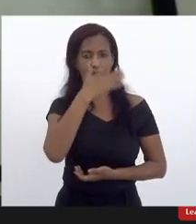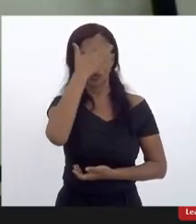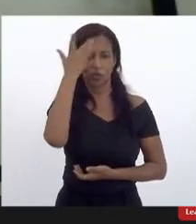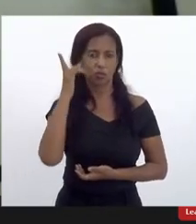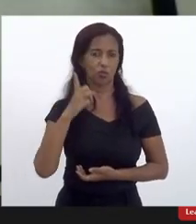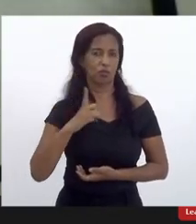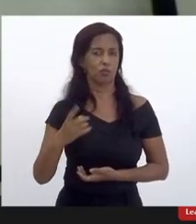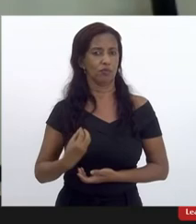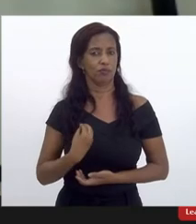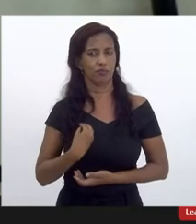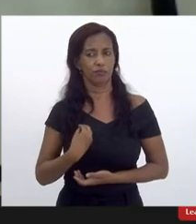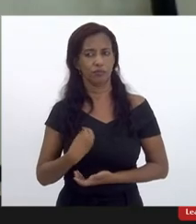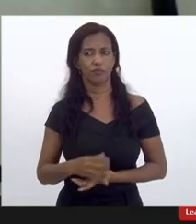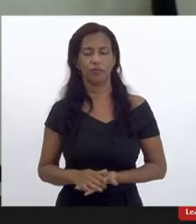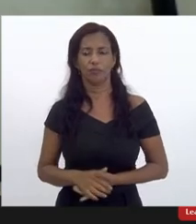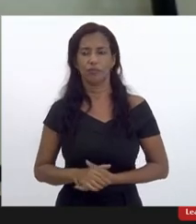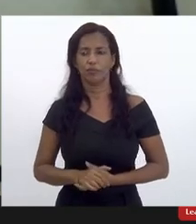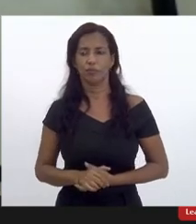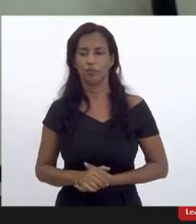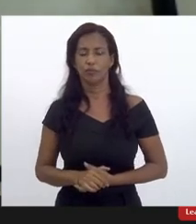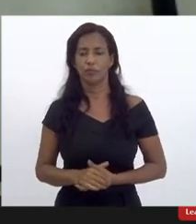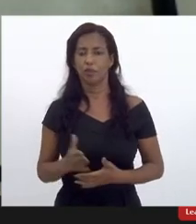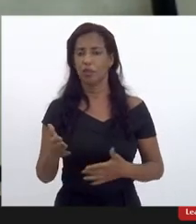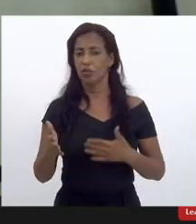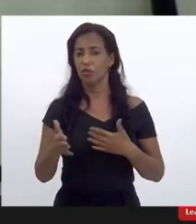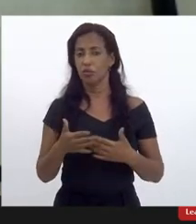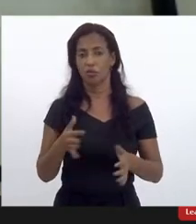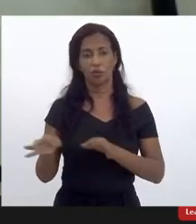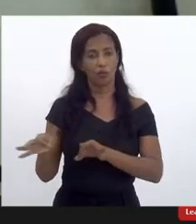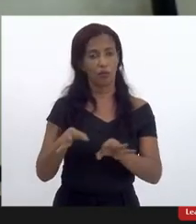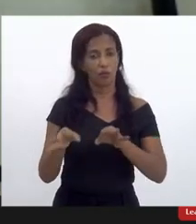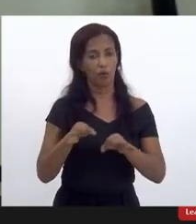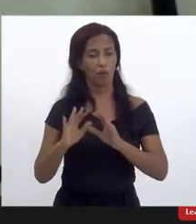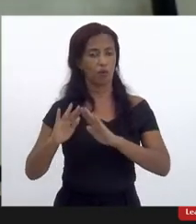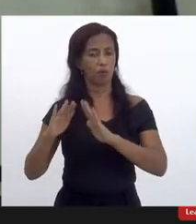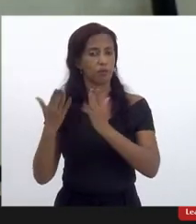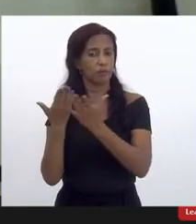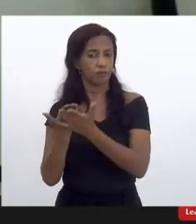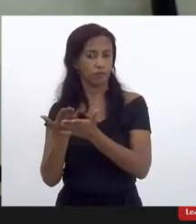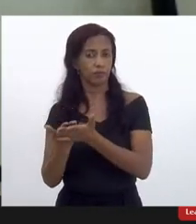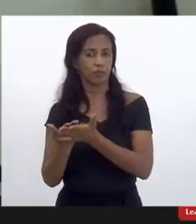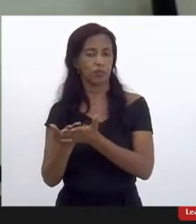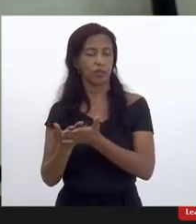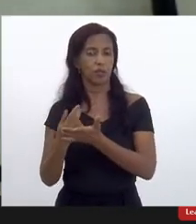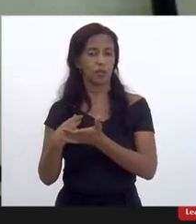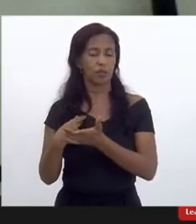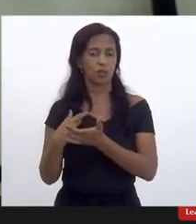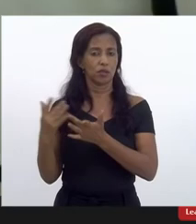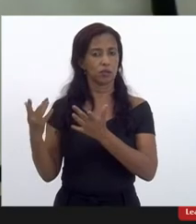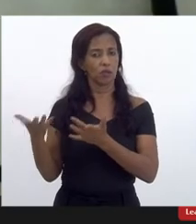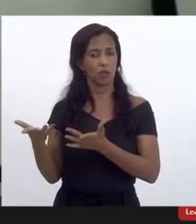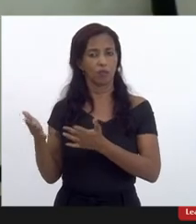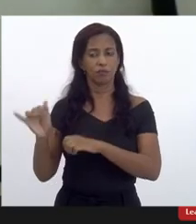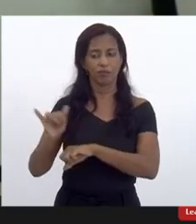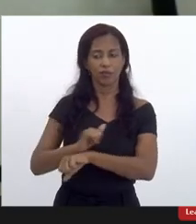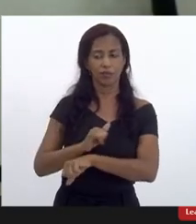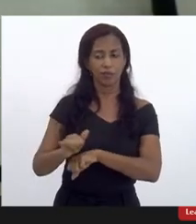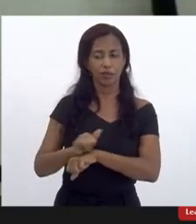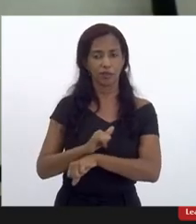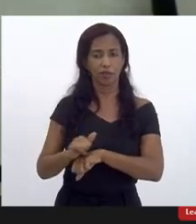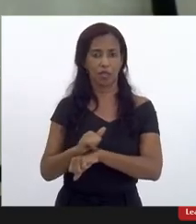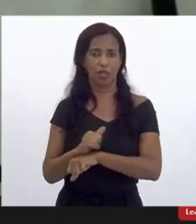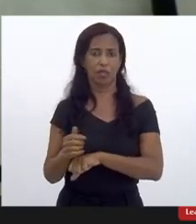estão passando. De qualquer forma, as unidades estão tentando estratégias para